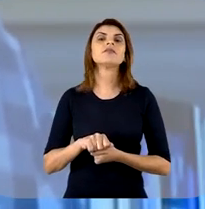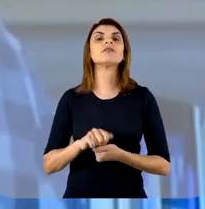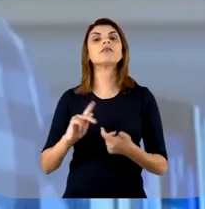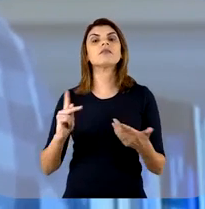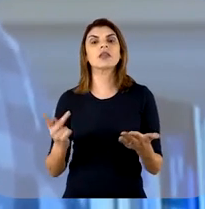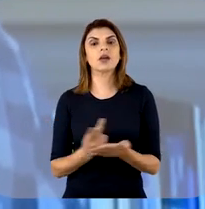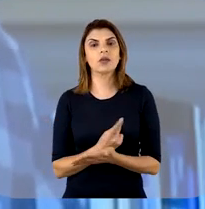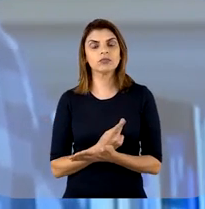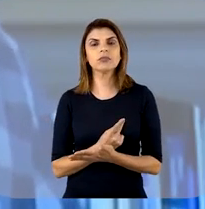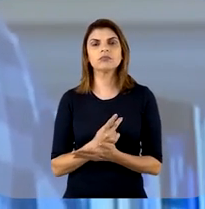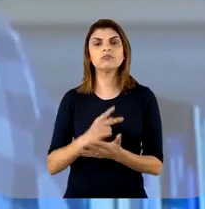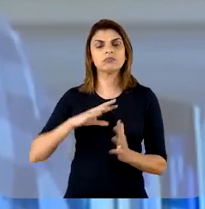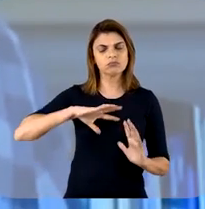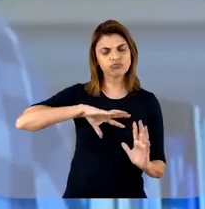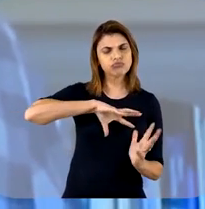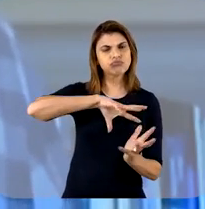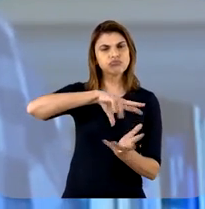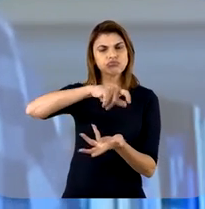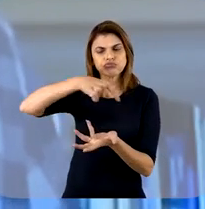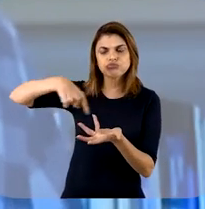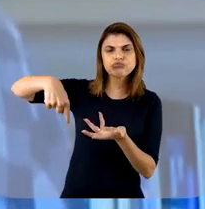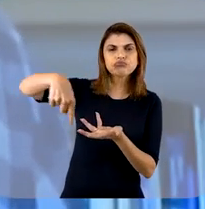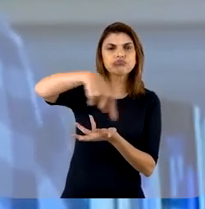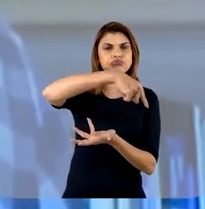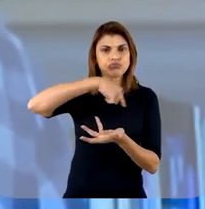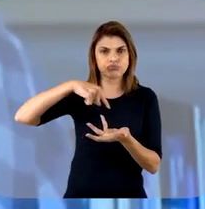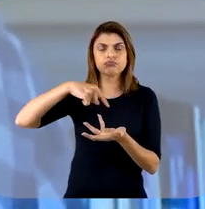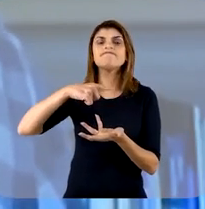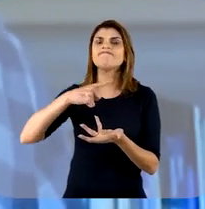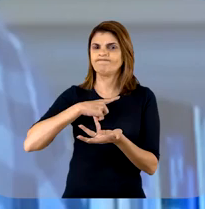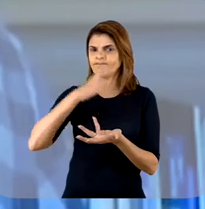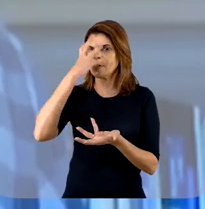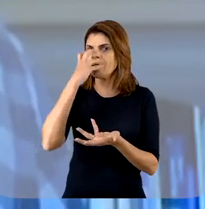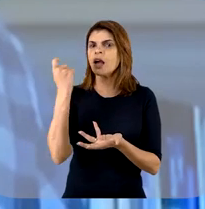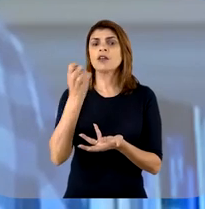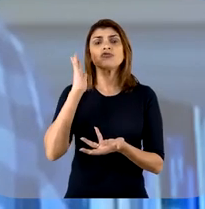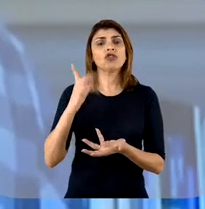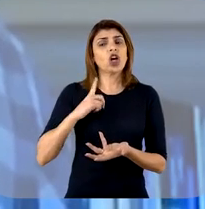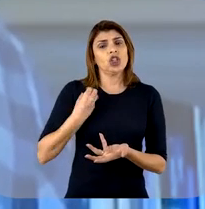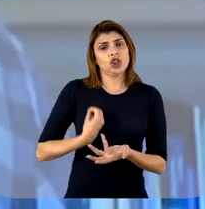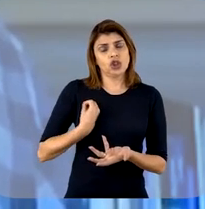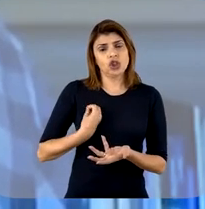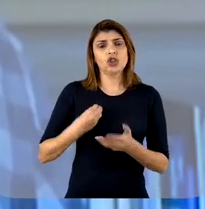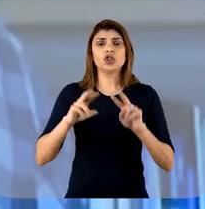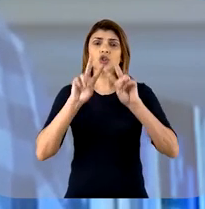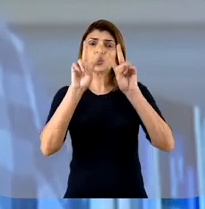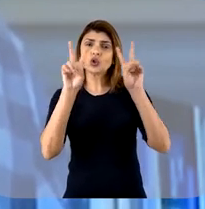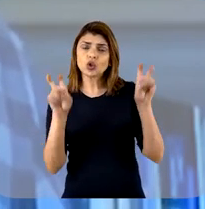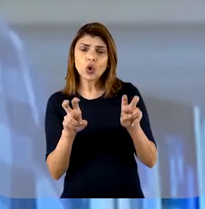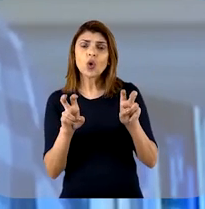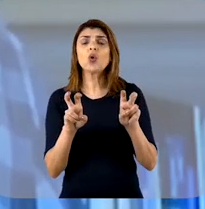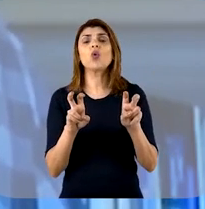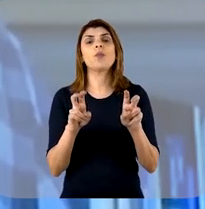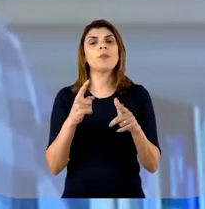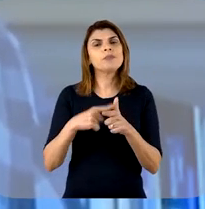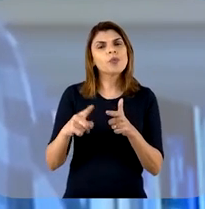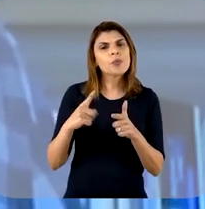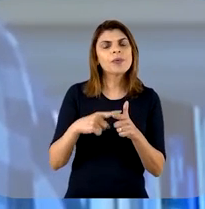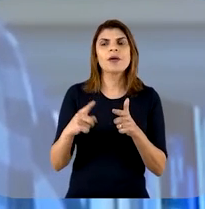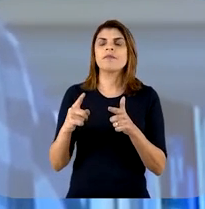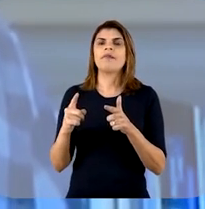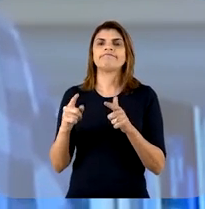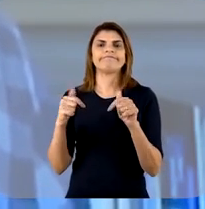todo o planeta, e ela agravou determinadas tendências que já tínhamos em relação à redução do mercado de